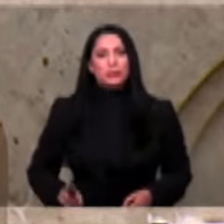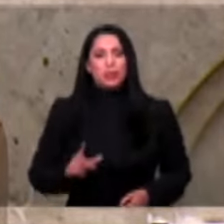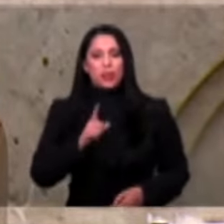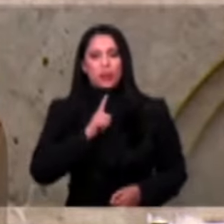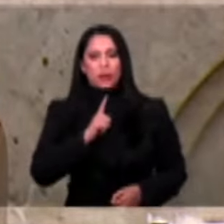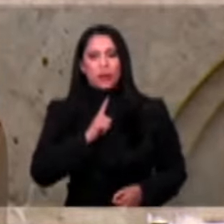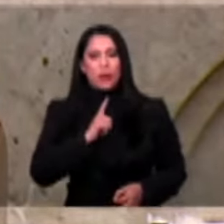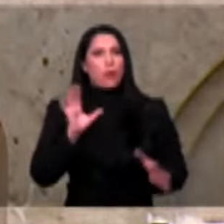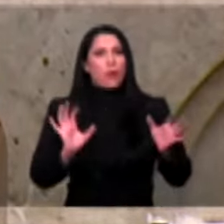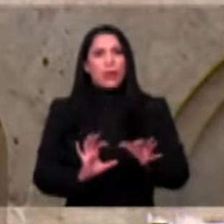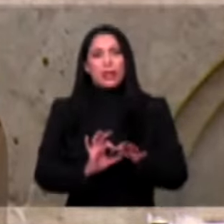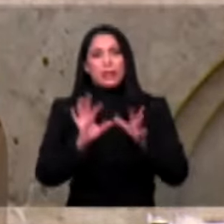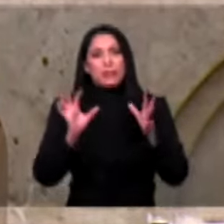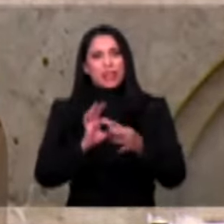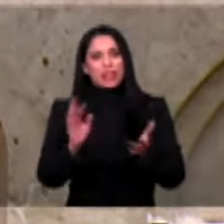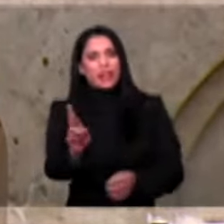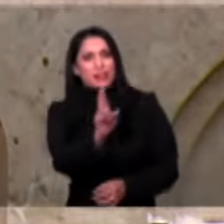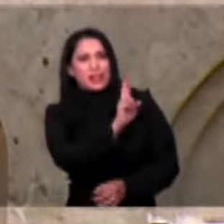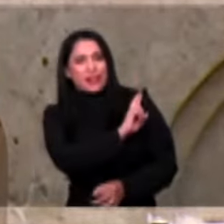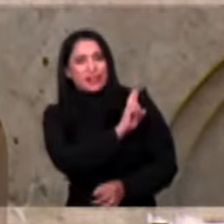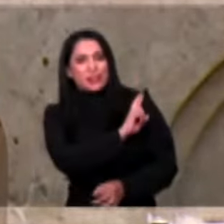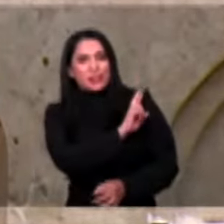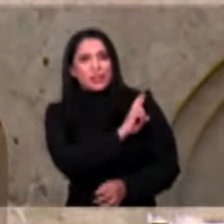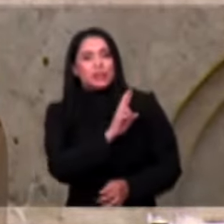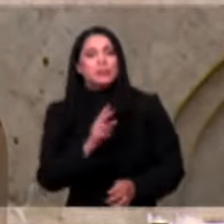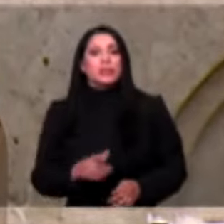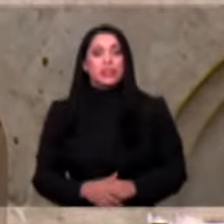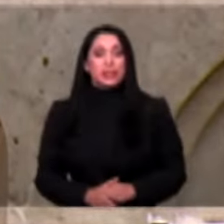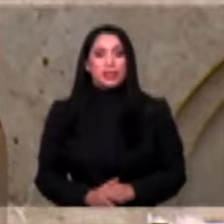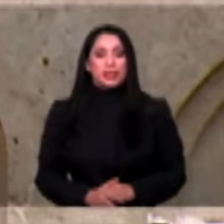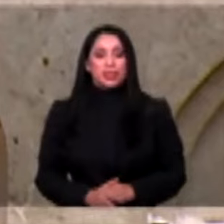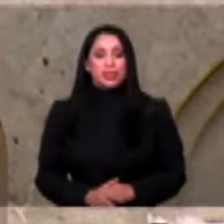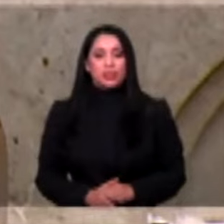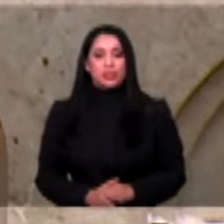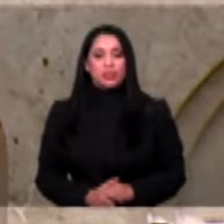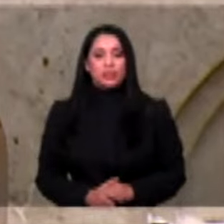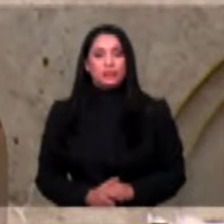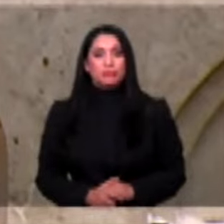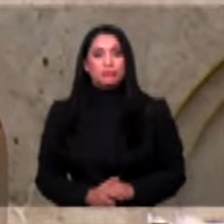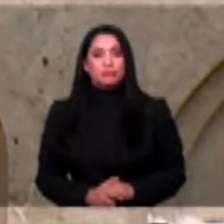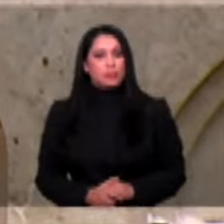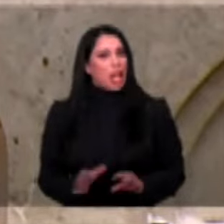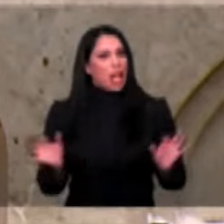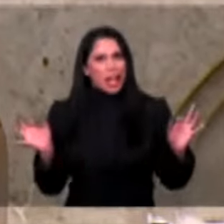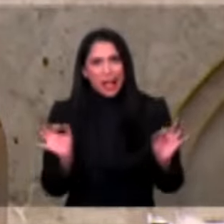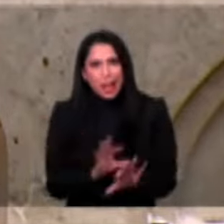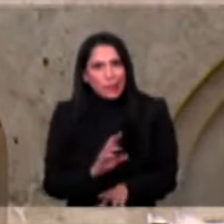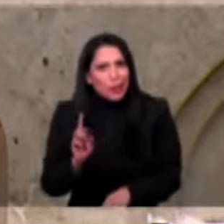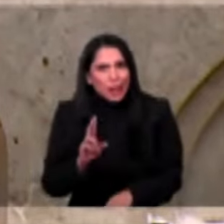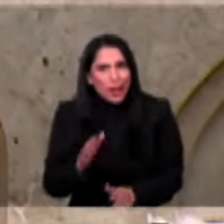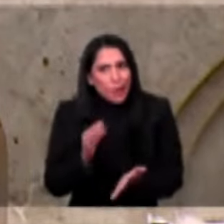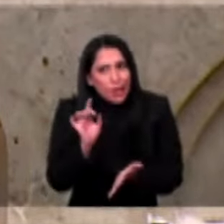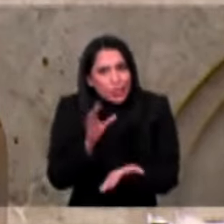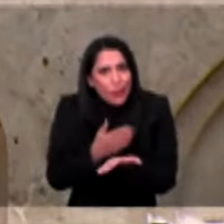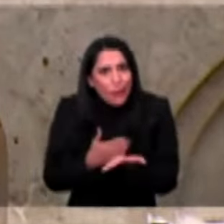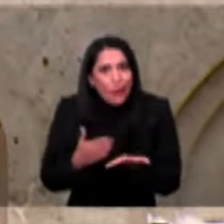nucleares de liberdade e responsabilidade, nunca é uma obra completa. É ponto de